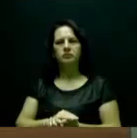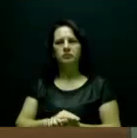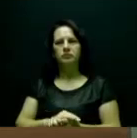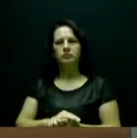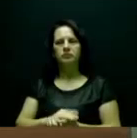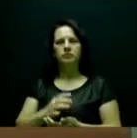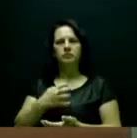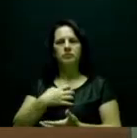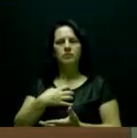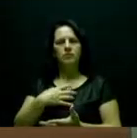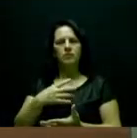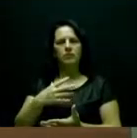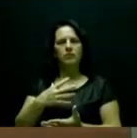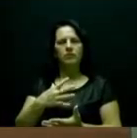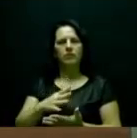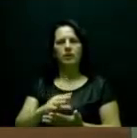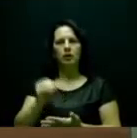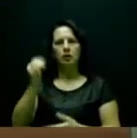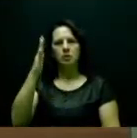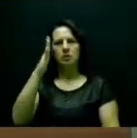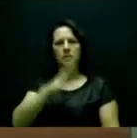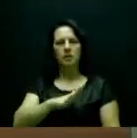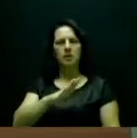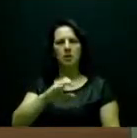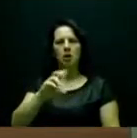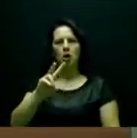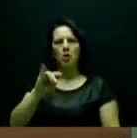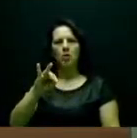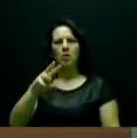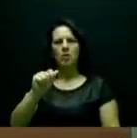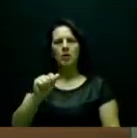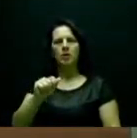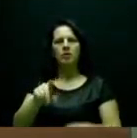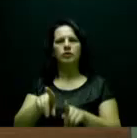de extrema covardia o que fizeram com Vossa Excelência.